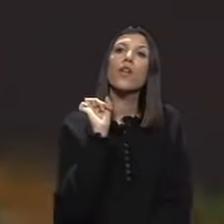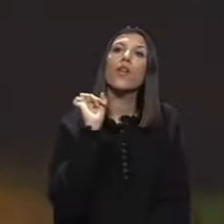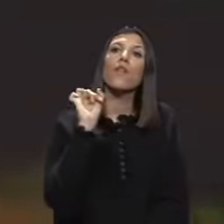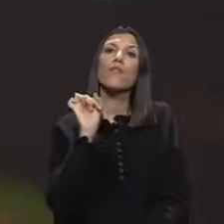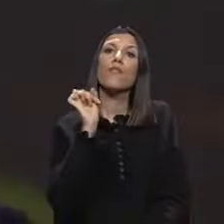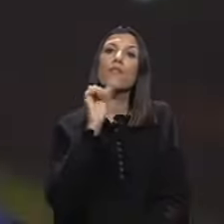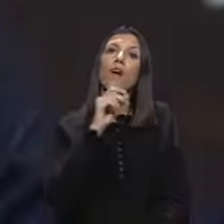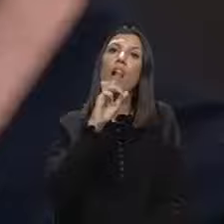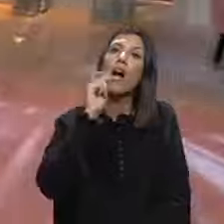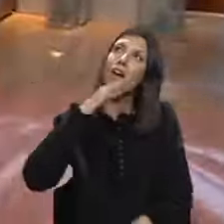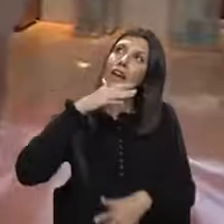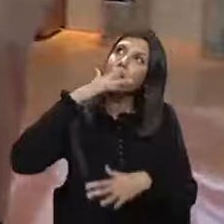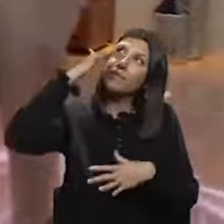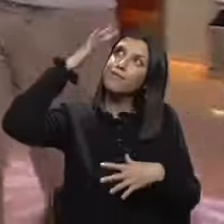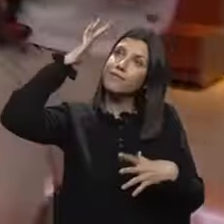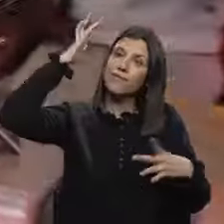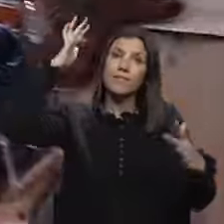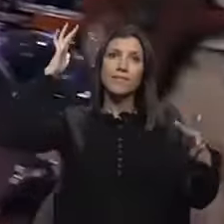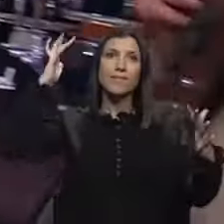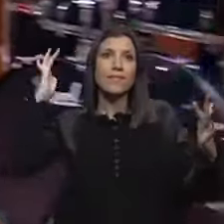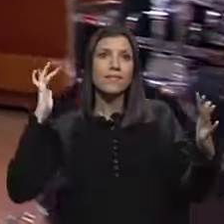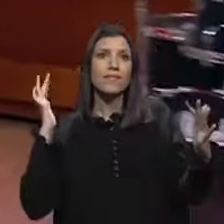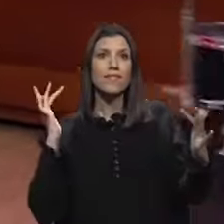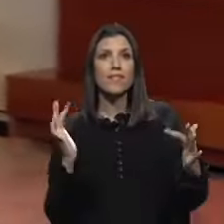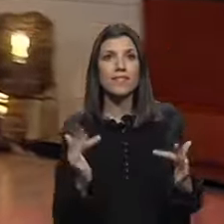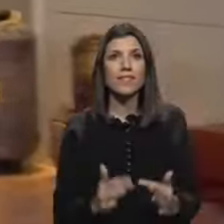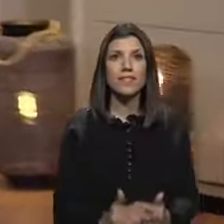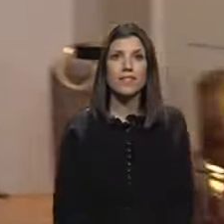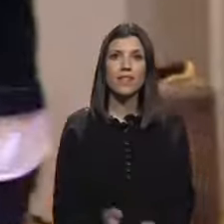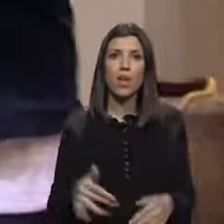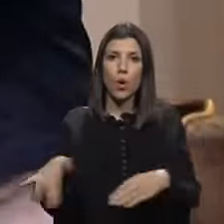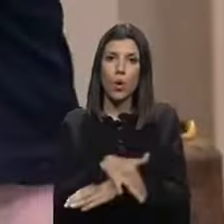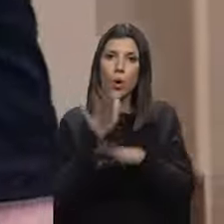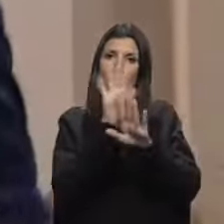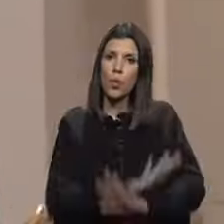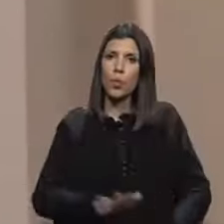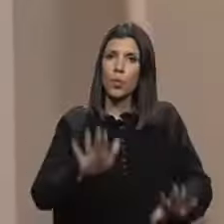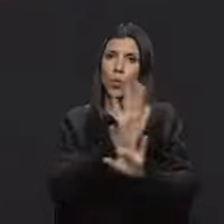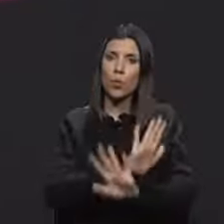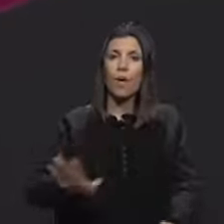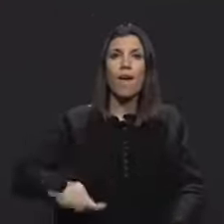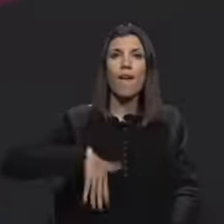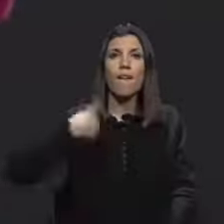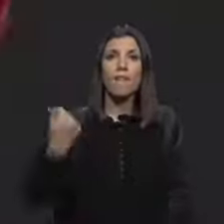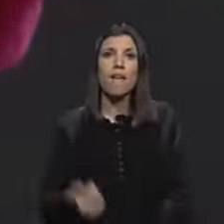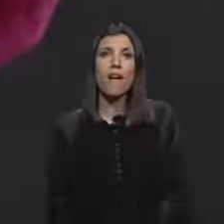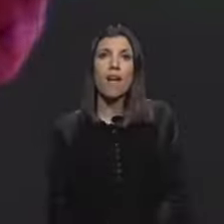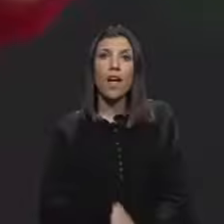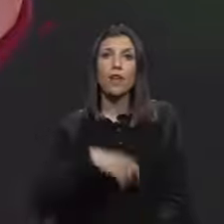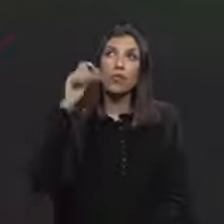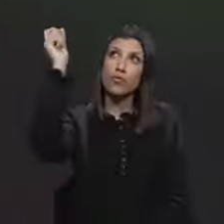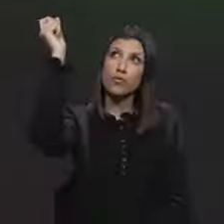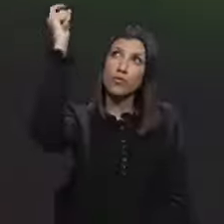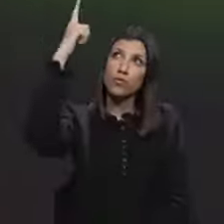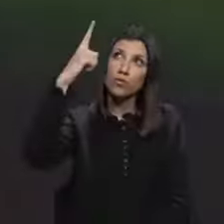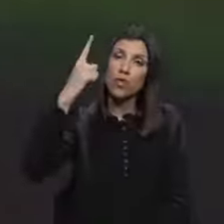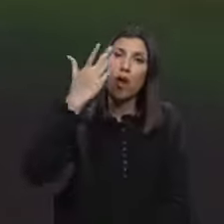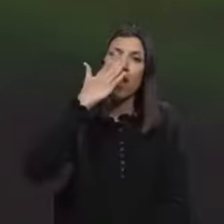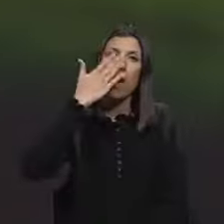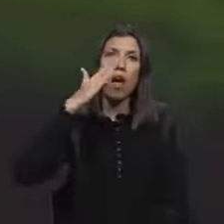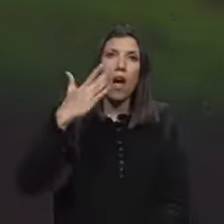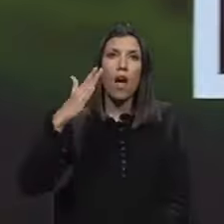pelo ar e a rua fica serena. E até o sol parece que